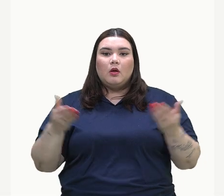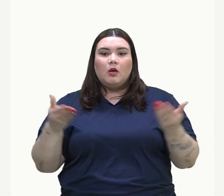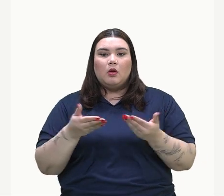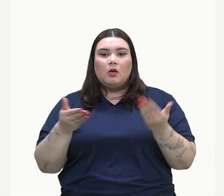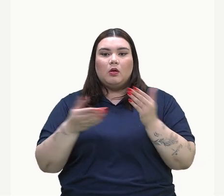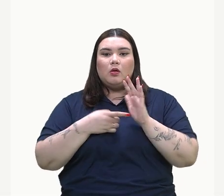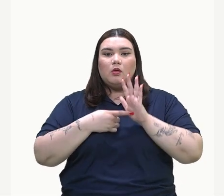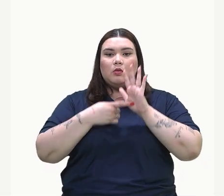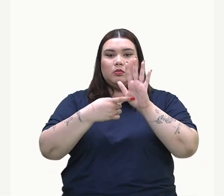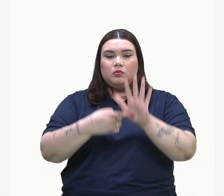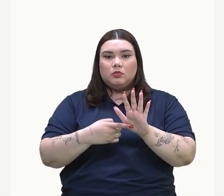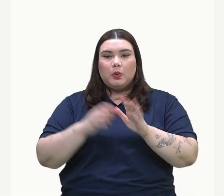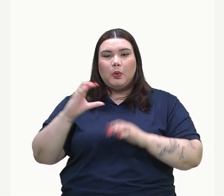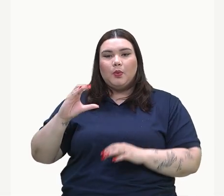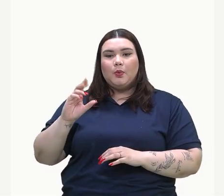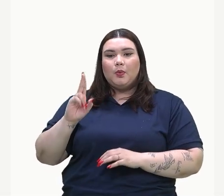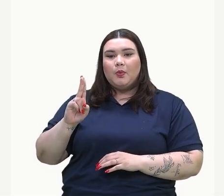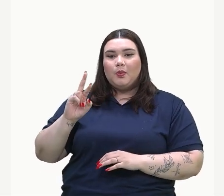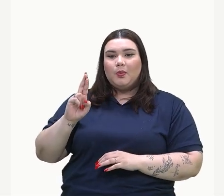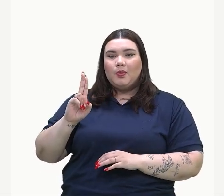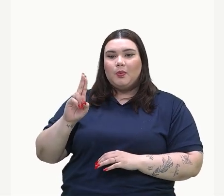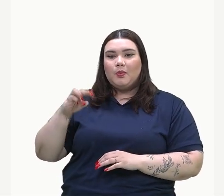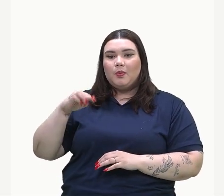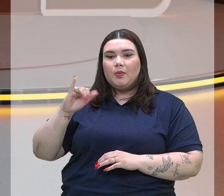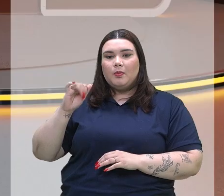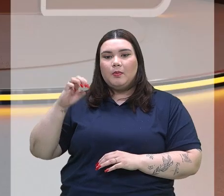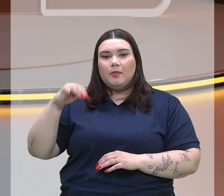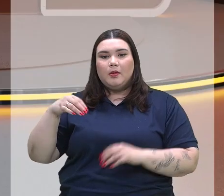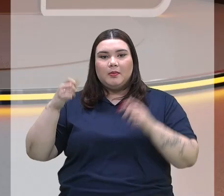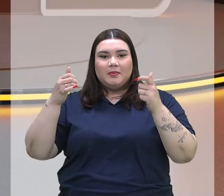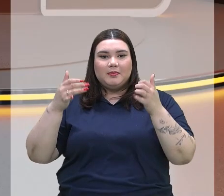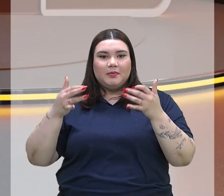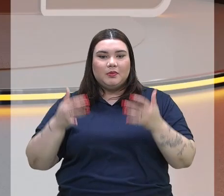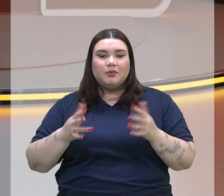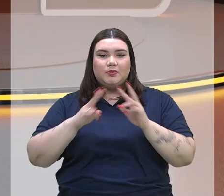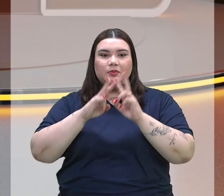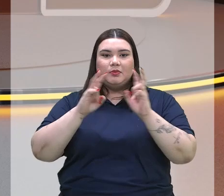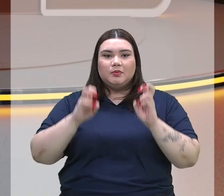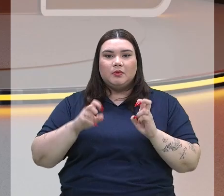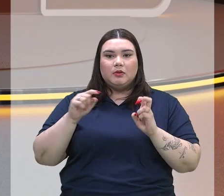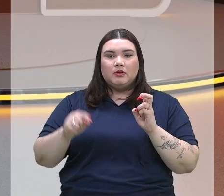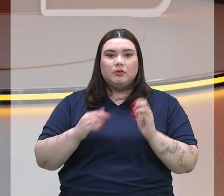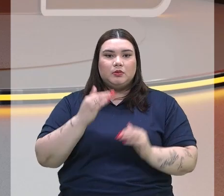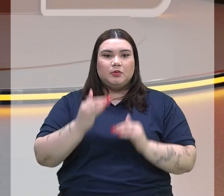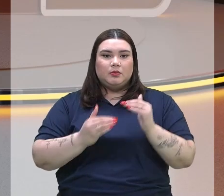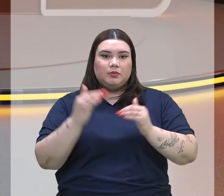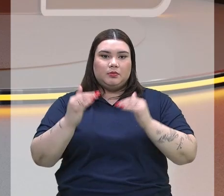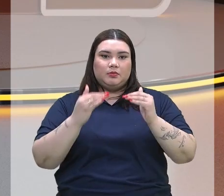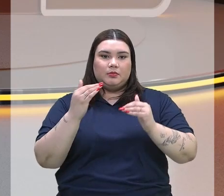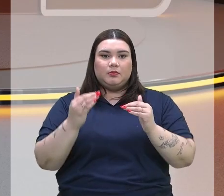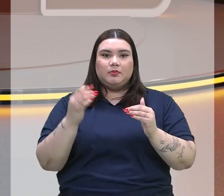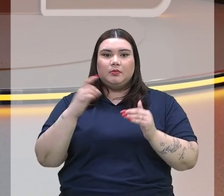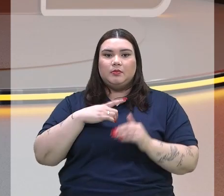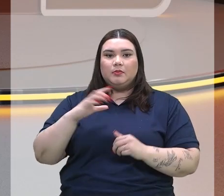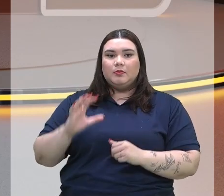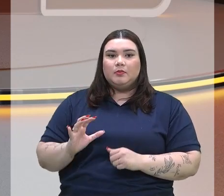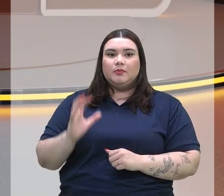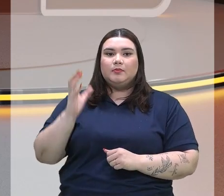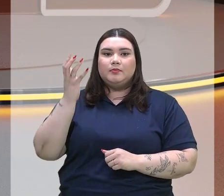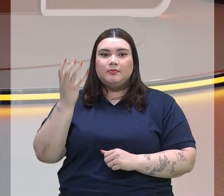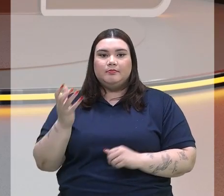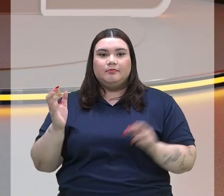o Curumim, né, para falar também para a gente um pouco mais sobre este desenvolvimento que acaba ocorrendo